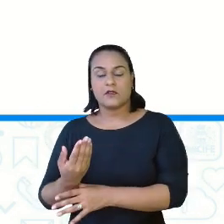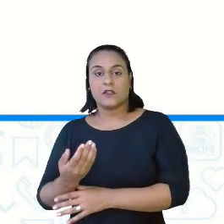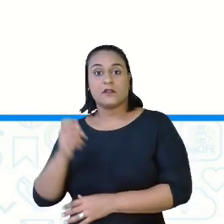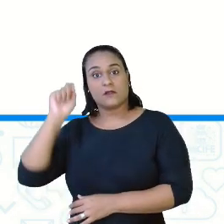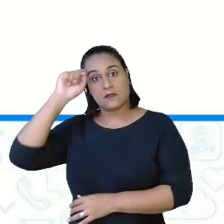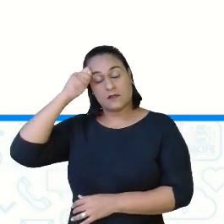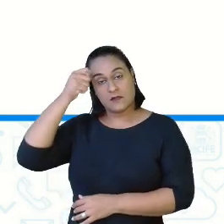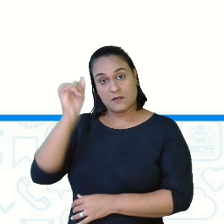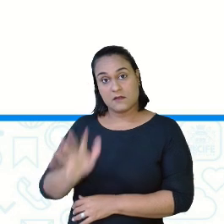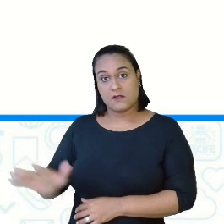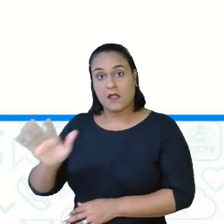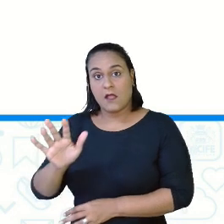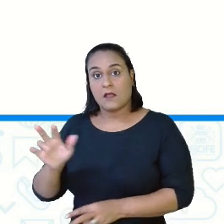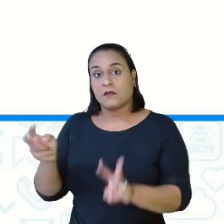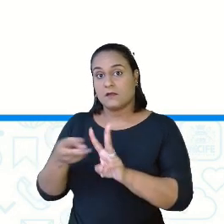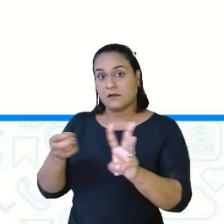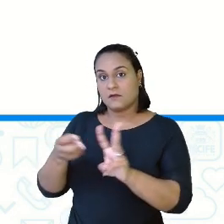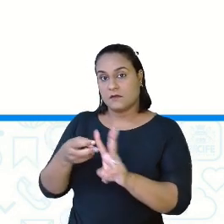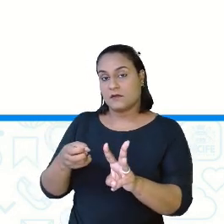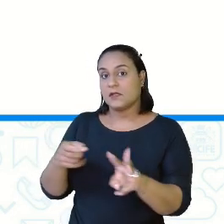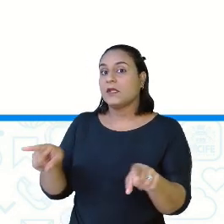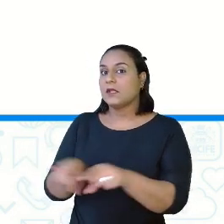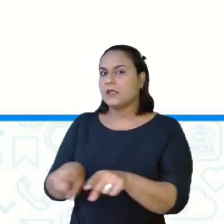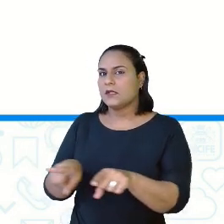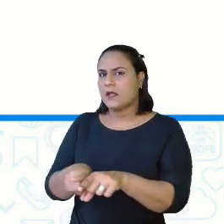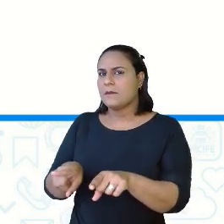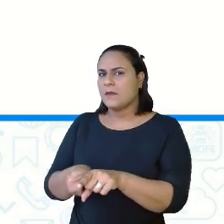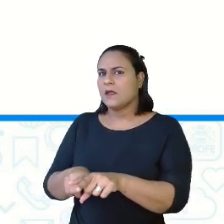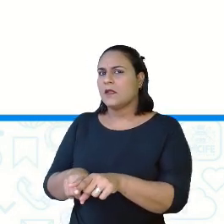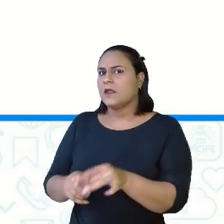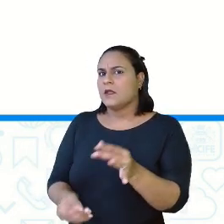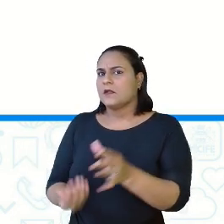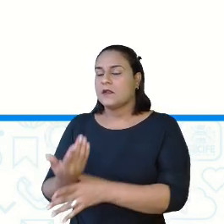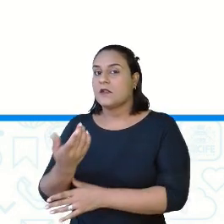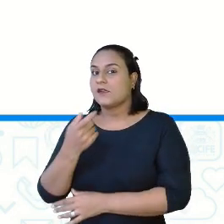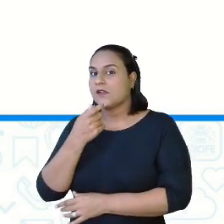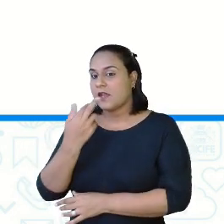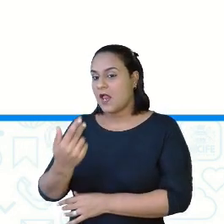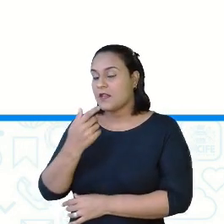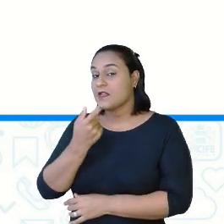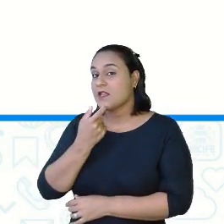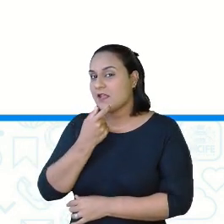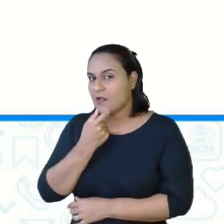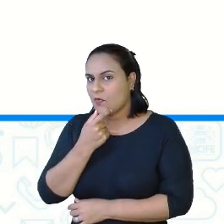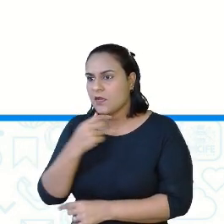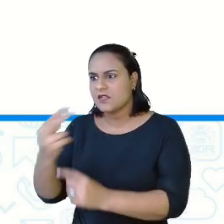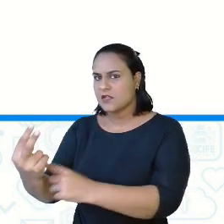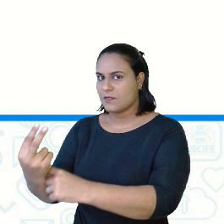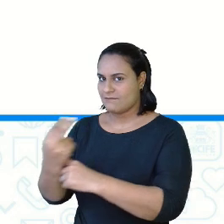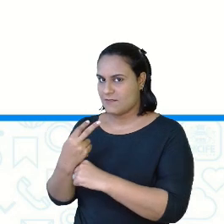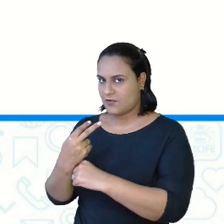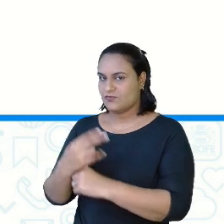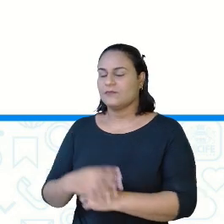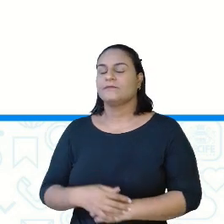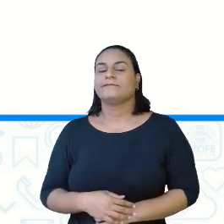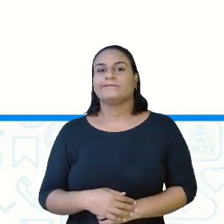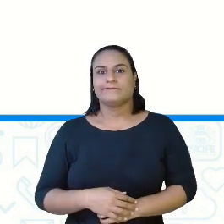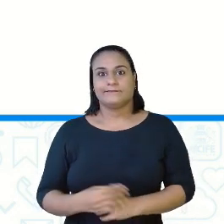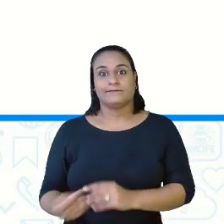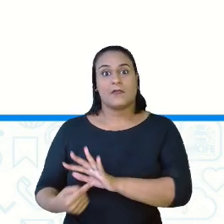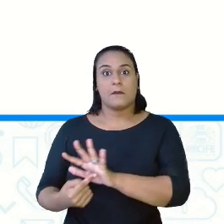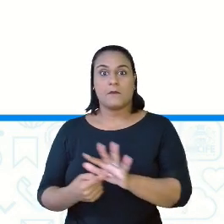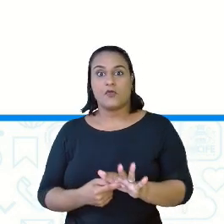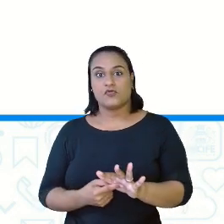palavras de origem indígena ou nas palavras que têm origem inglesa, que foram aportuguesadas. E aí, eu trouxe aí como exemplo